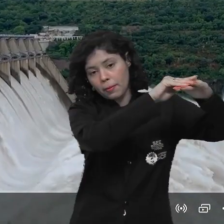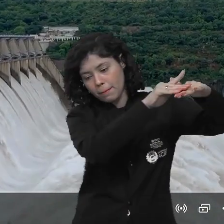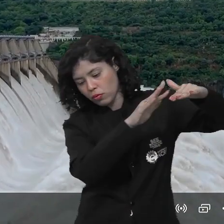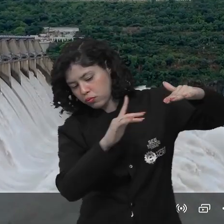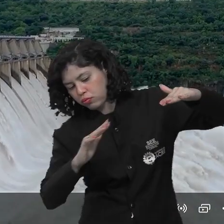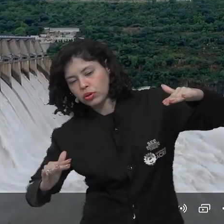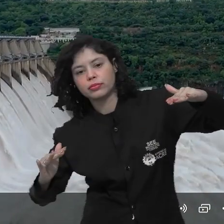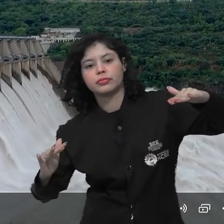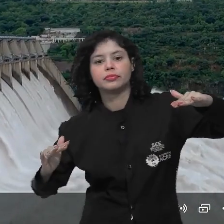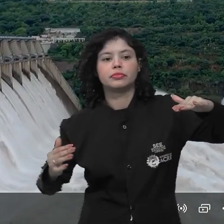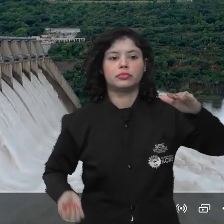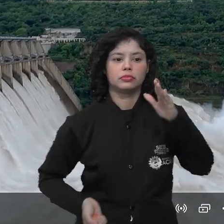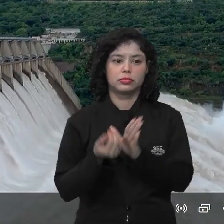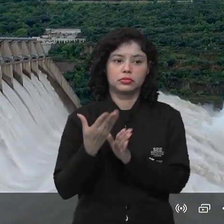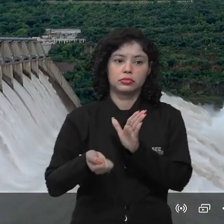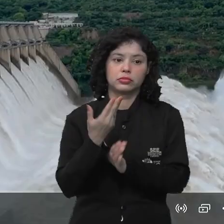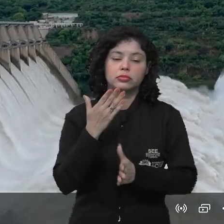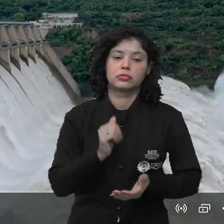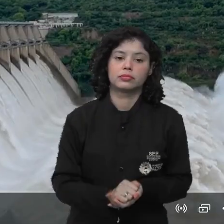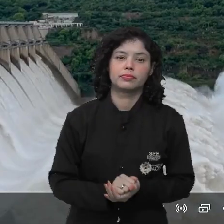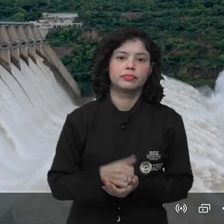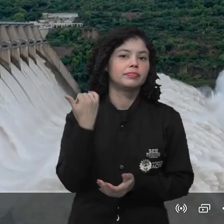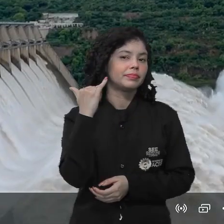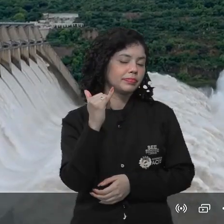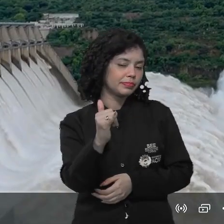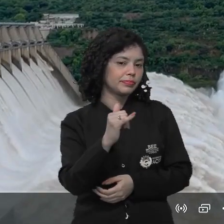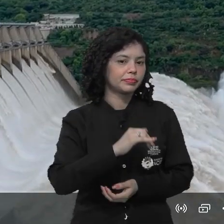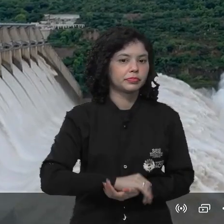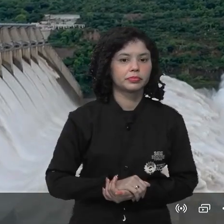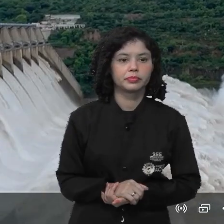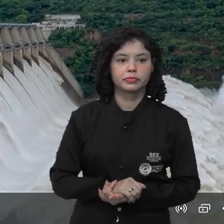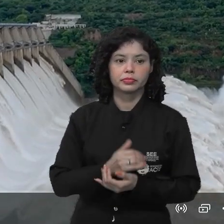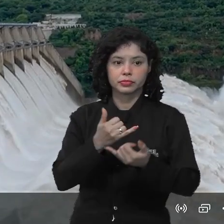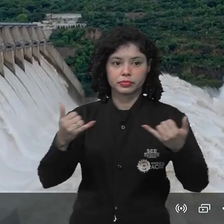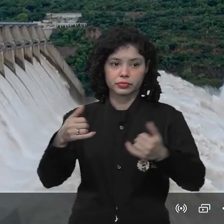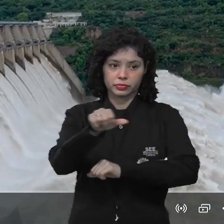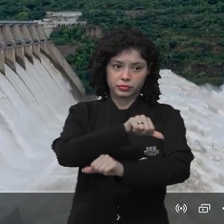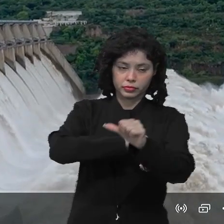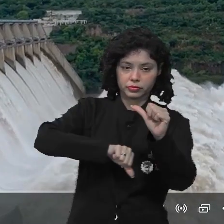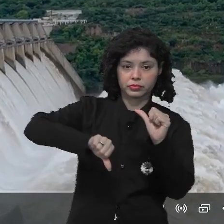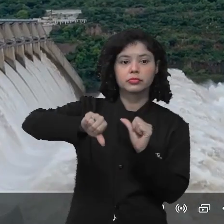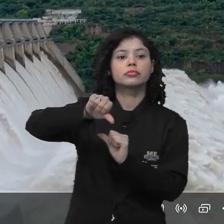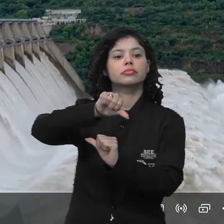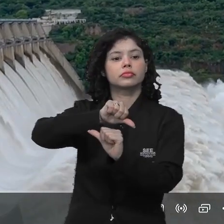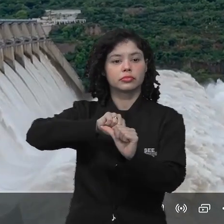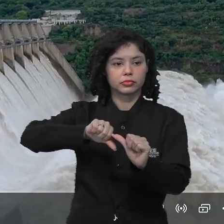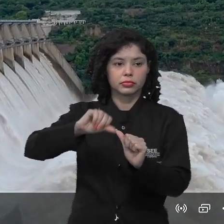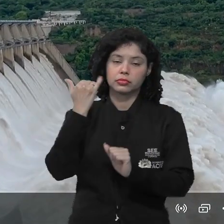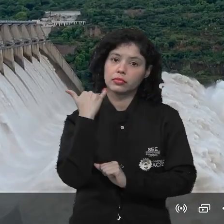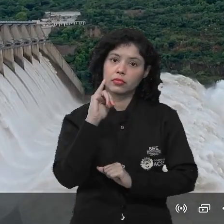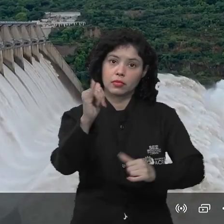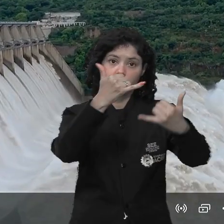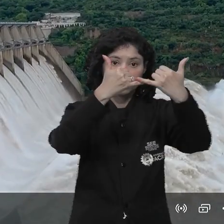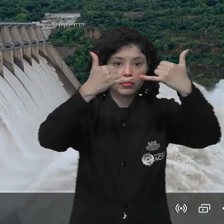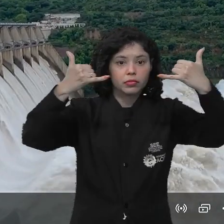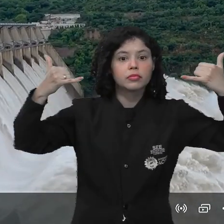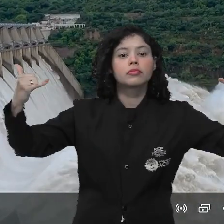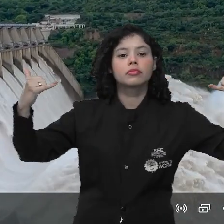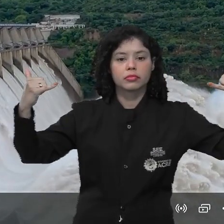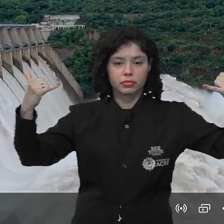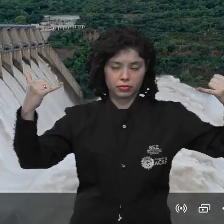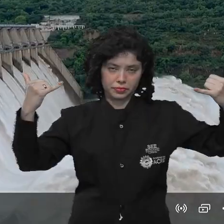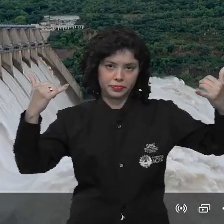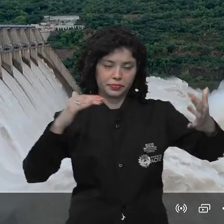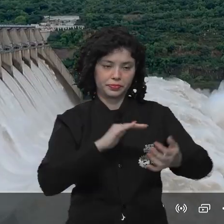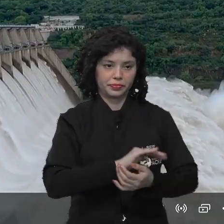por essa turbina, vai ter o quê? A geração da energia mecânica, que é a energia ali do movimento, e essa energia mecânica